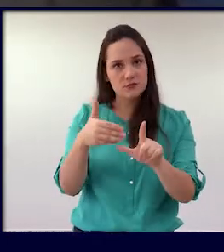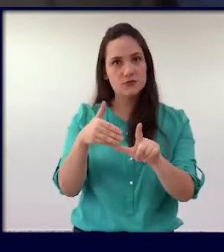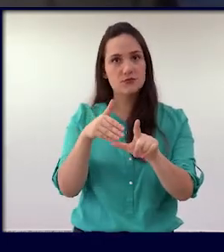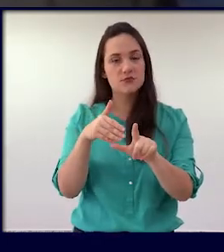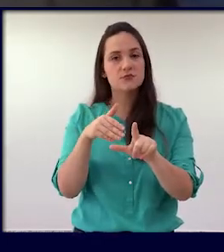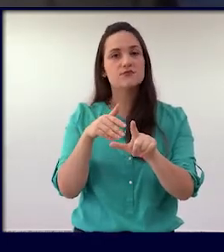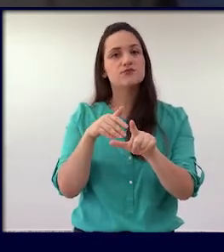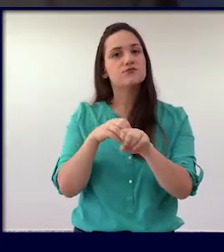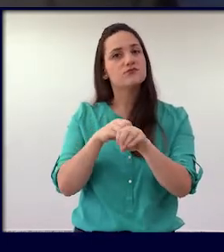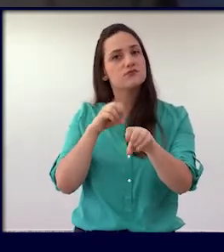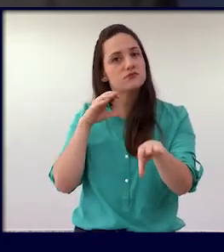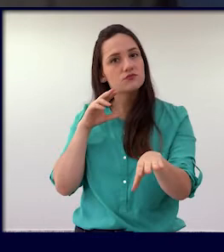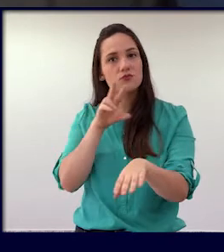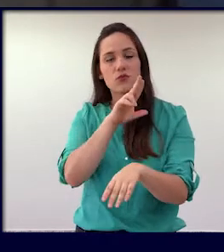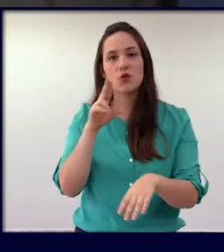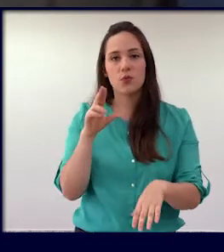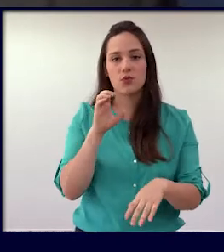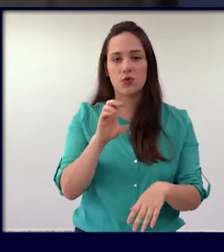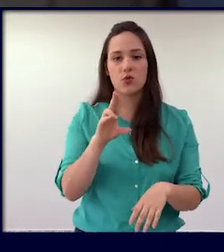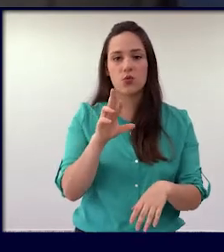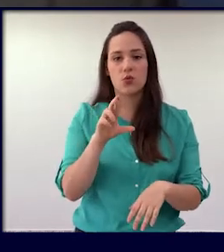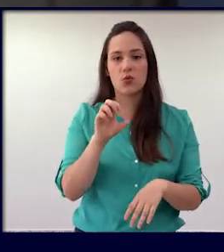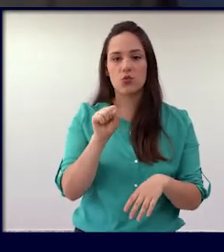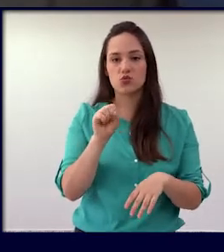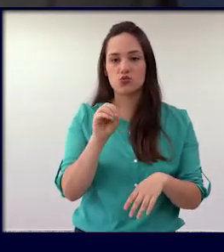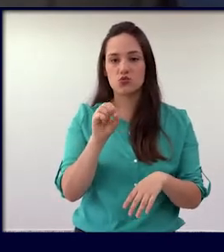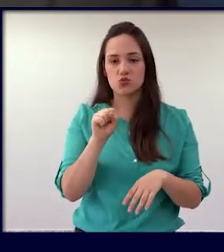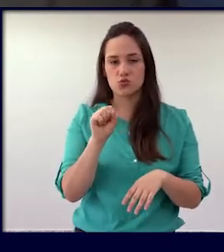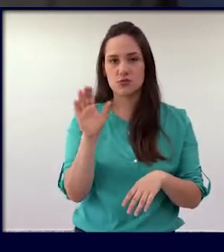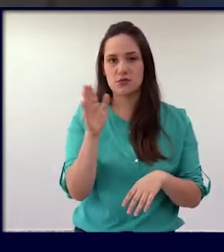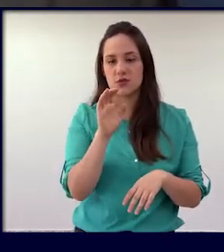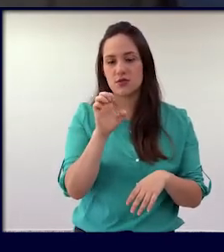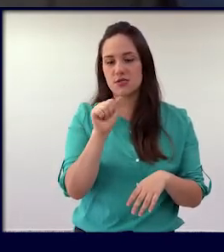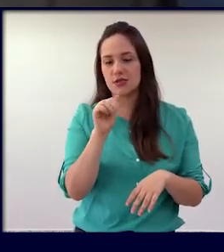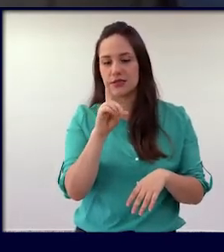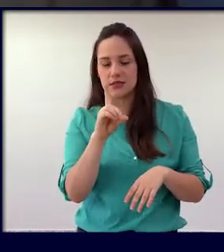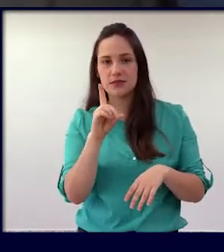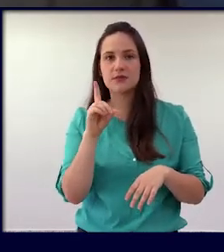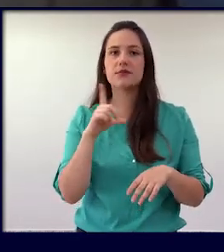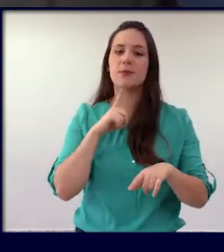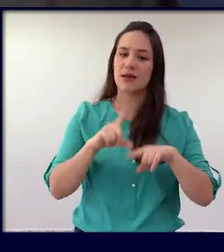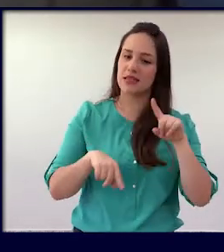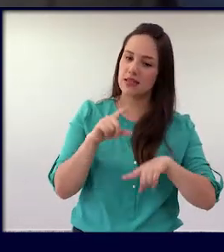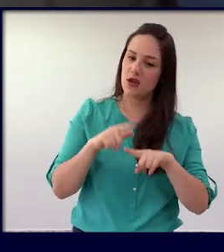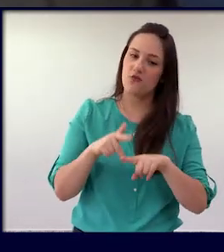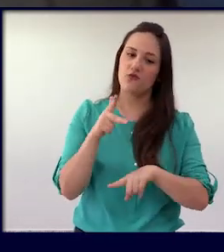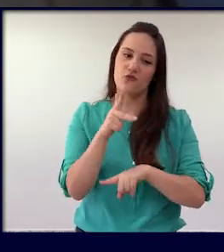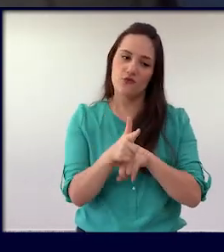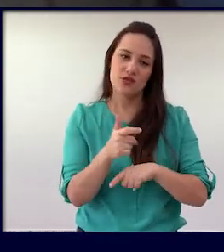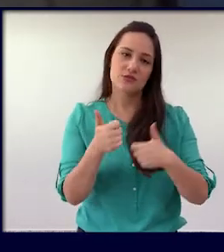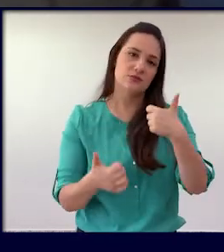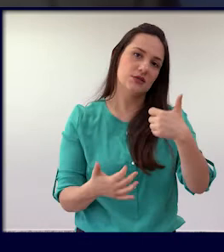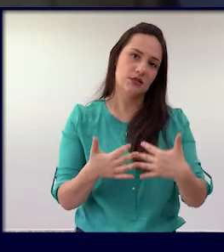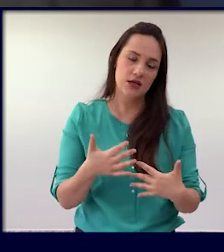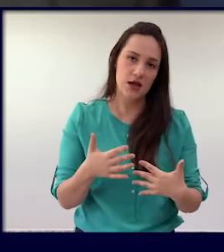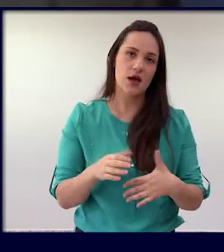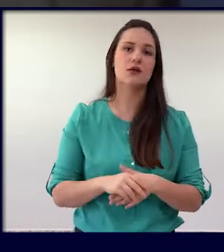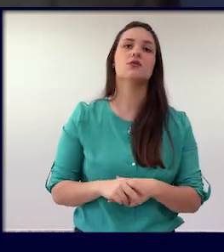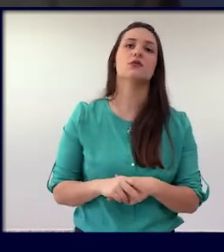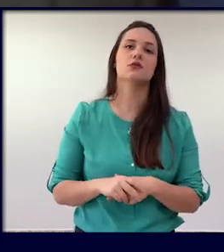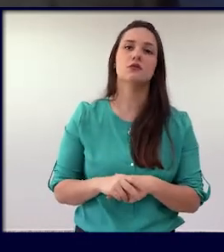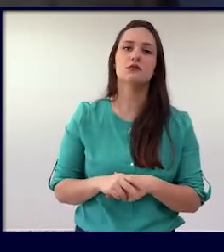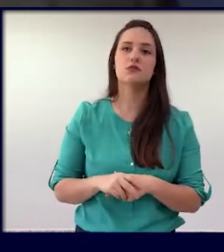de capacitação à distância, a gente comumente chama cursos por EAD. Serão produzidos materiais como